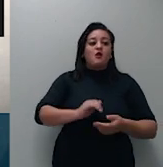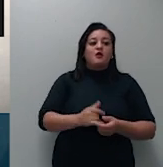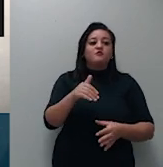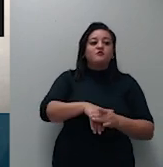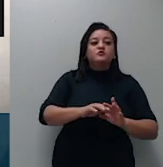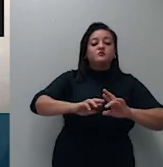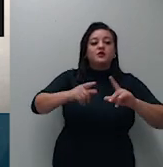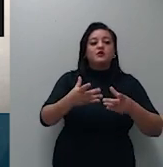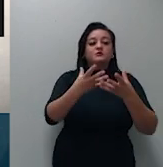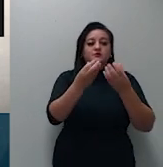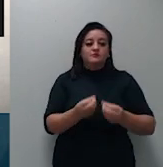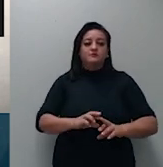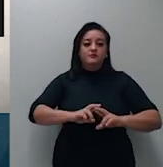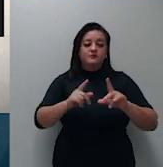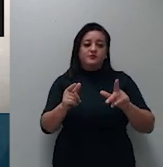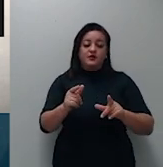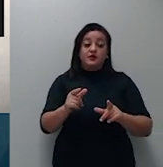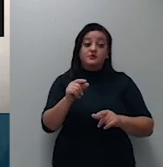qualquer contradição